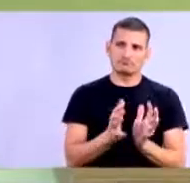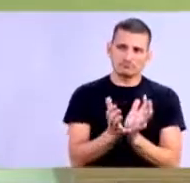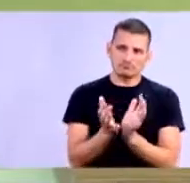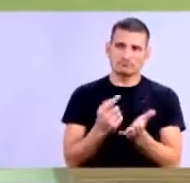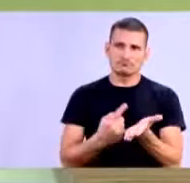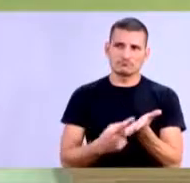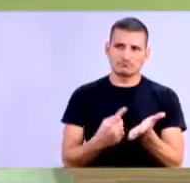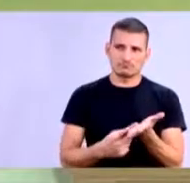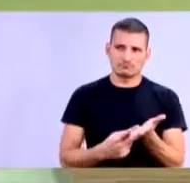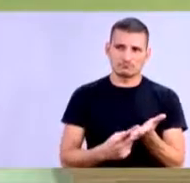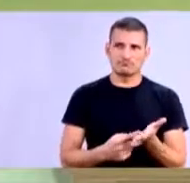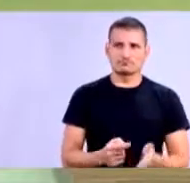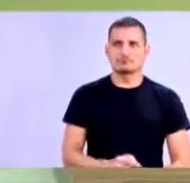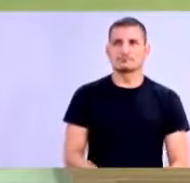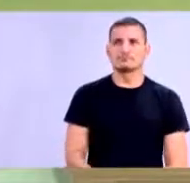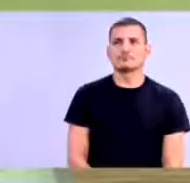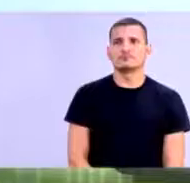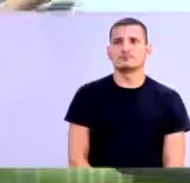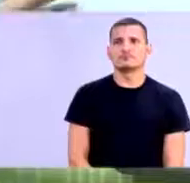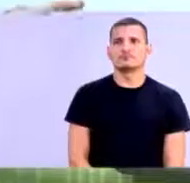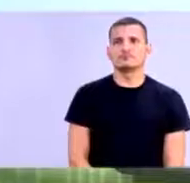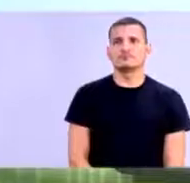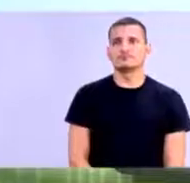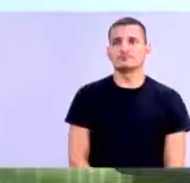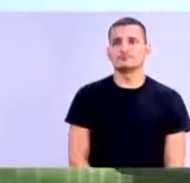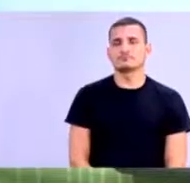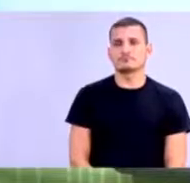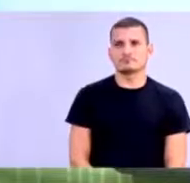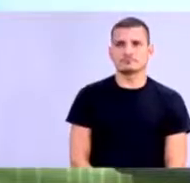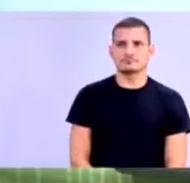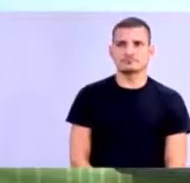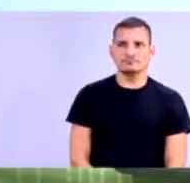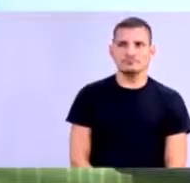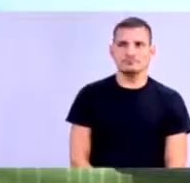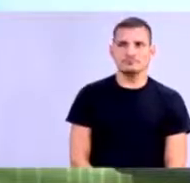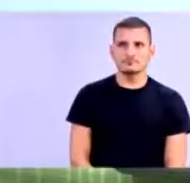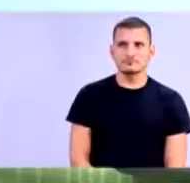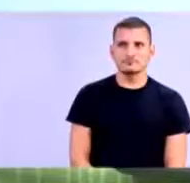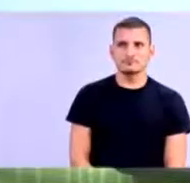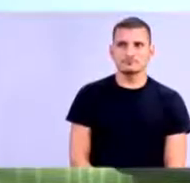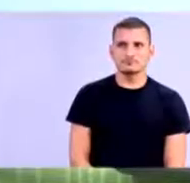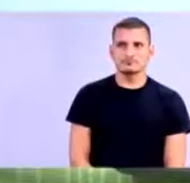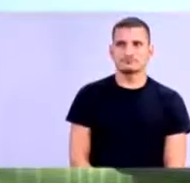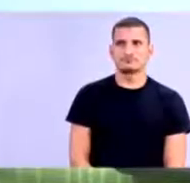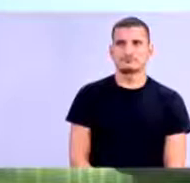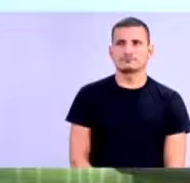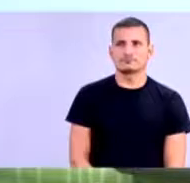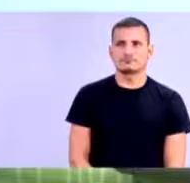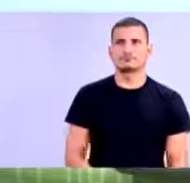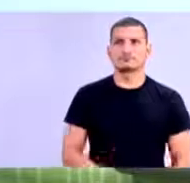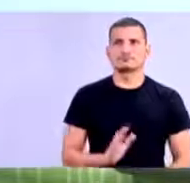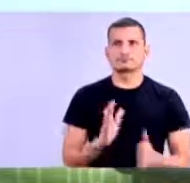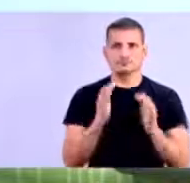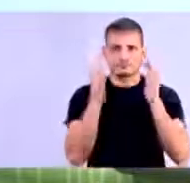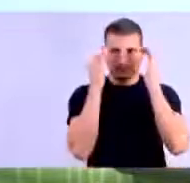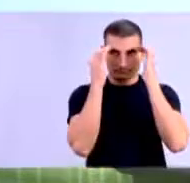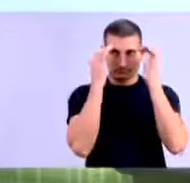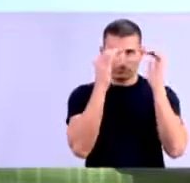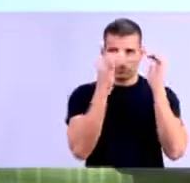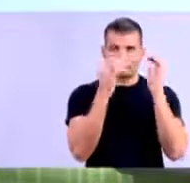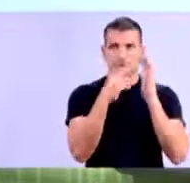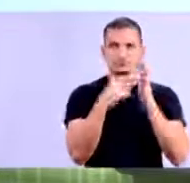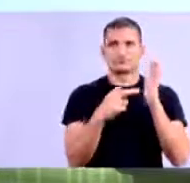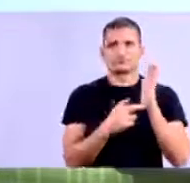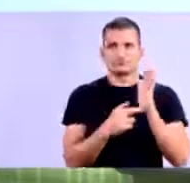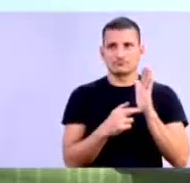mais habitual. Isso mesmo, muito interessante essa dica da professora. Sigam essas dicas, observem o que